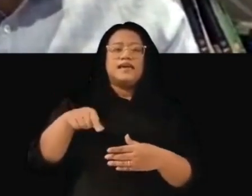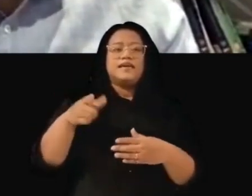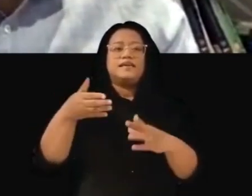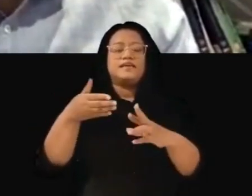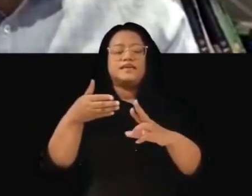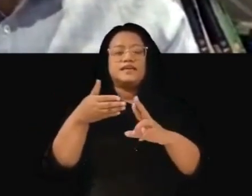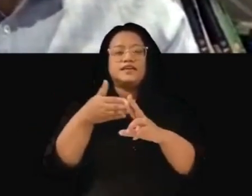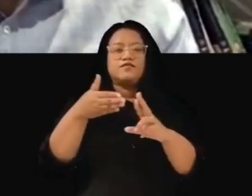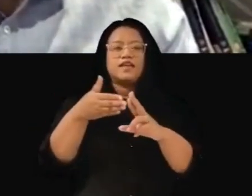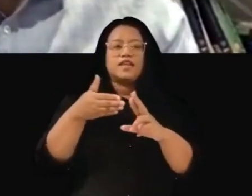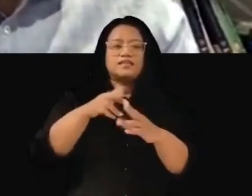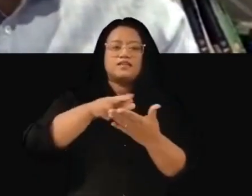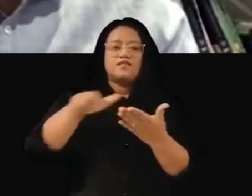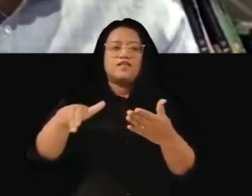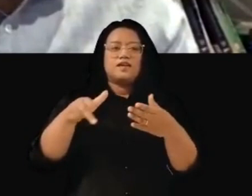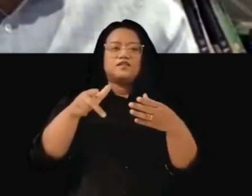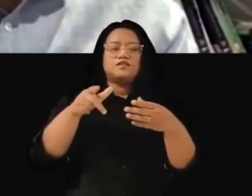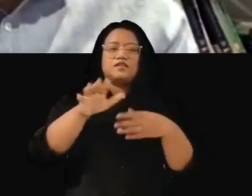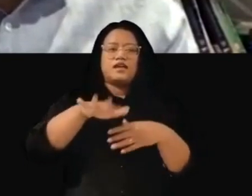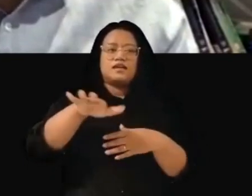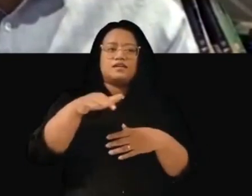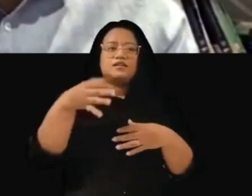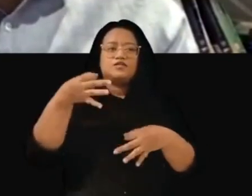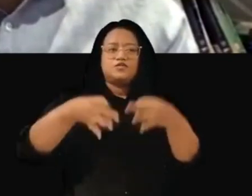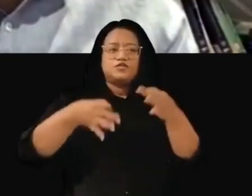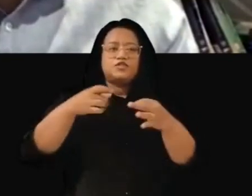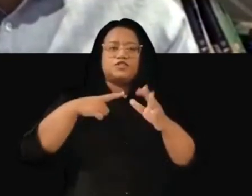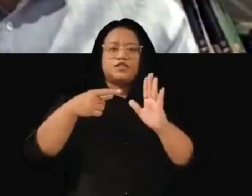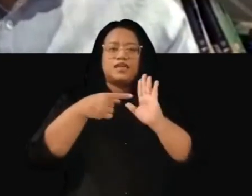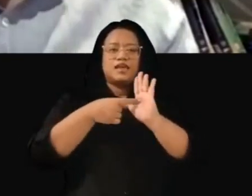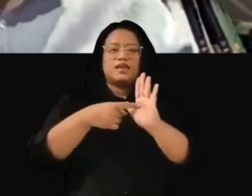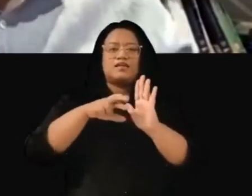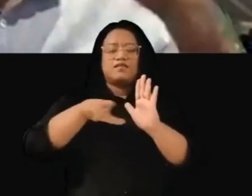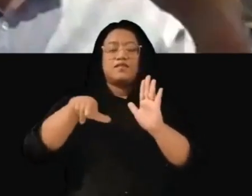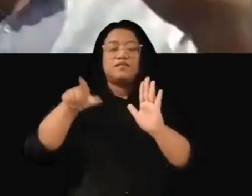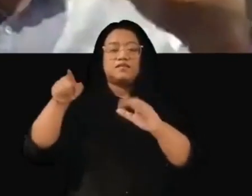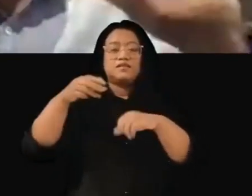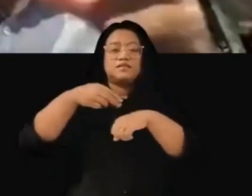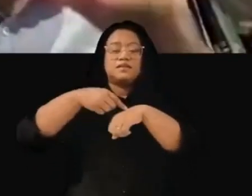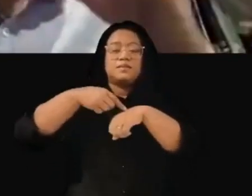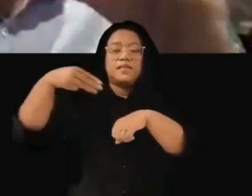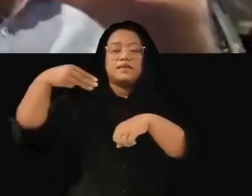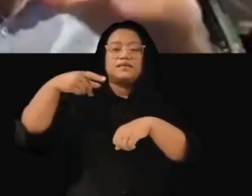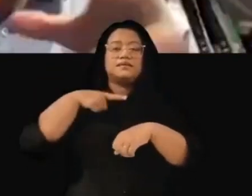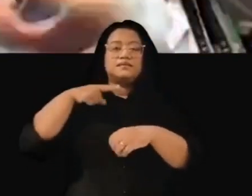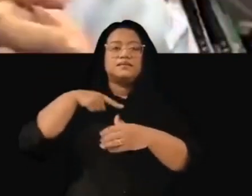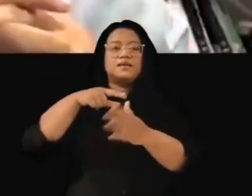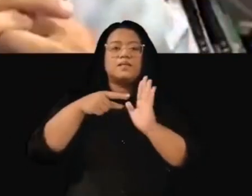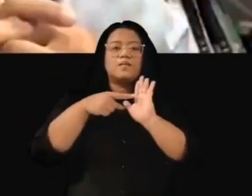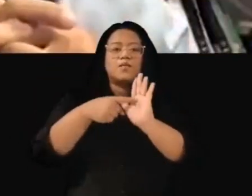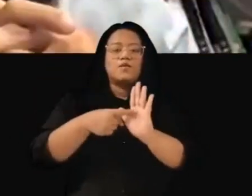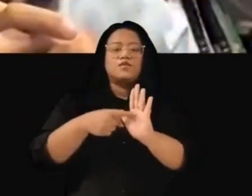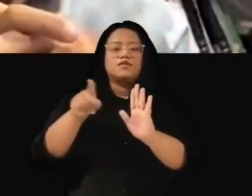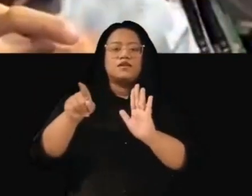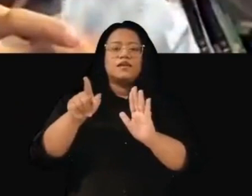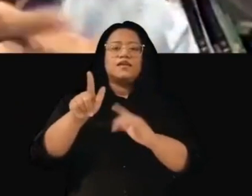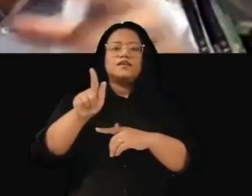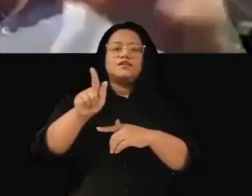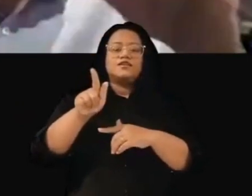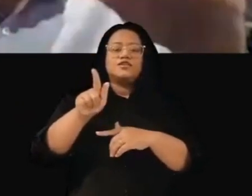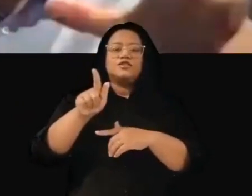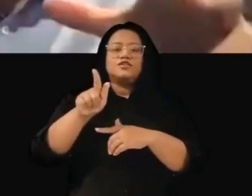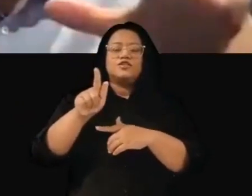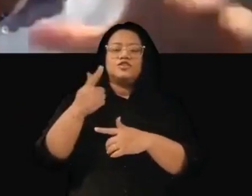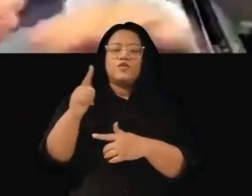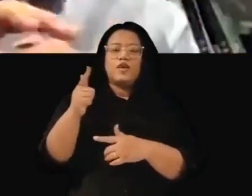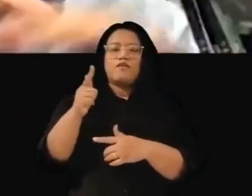alguns trabalhos, e sempre aprendo muito. E esses mestres todos mostram que nós temos uma condição geográfica extremamente singular, nós temos